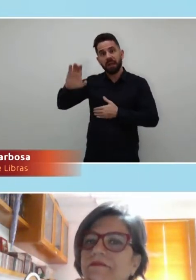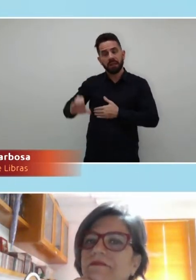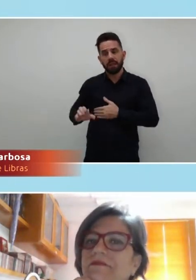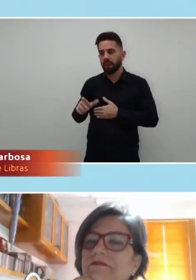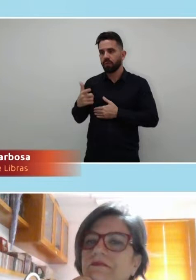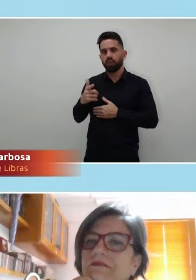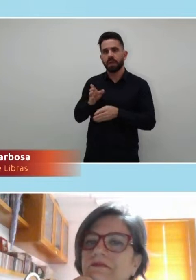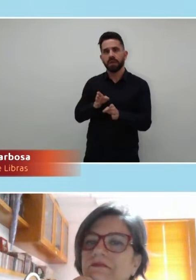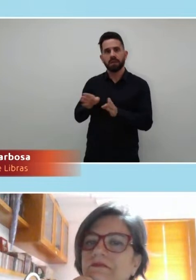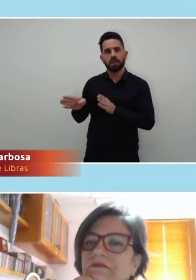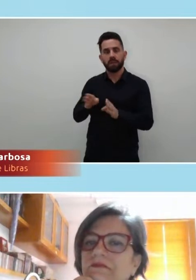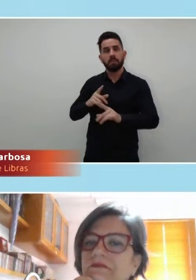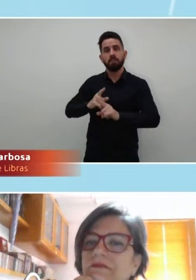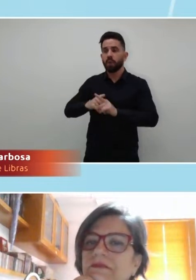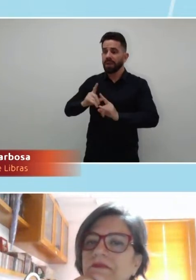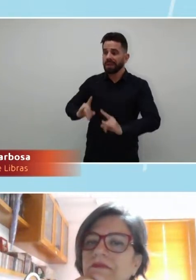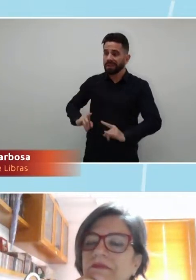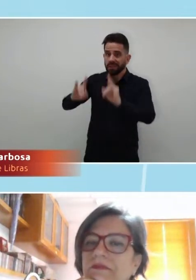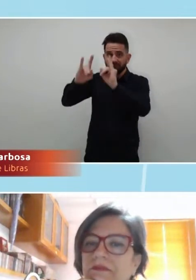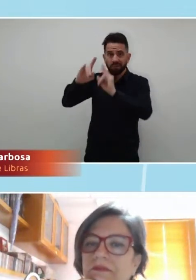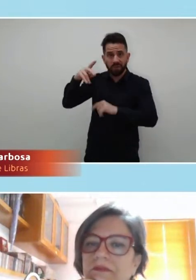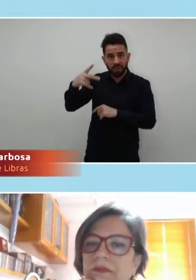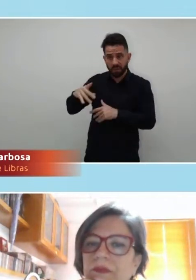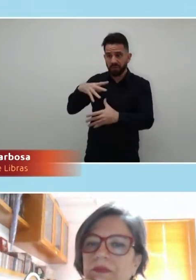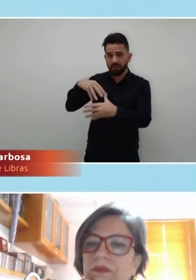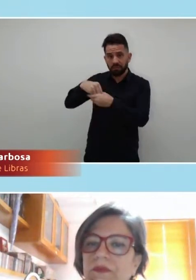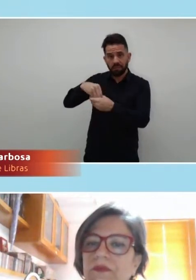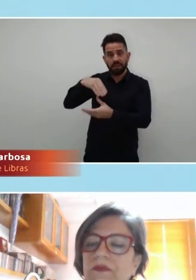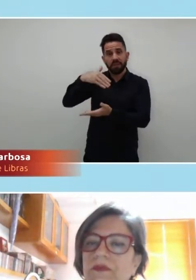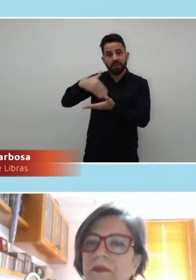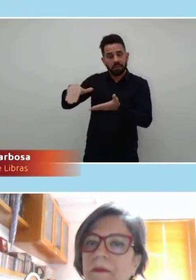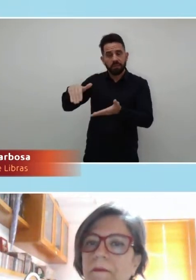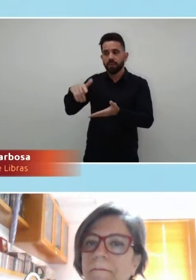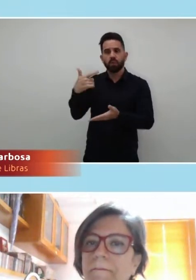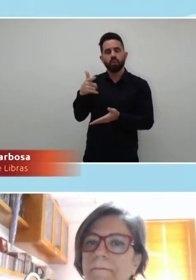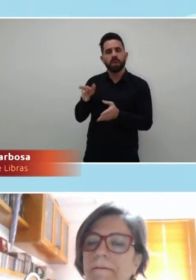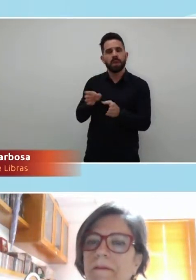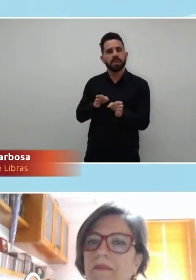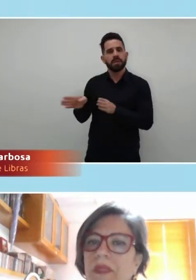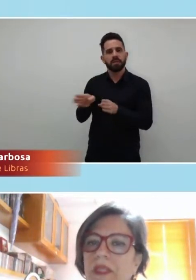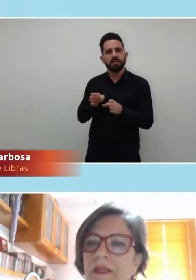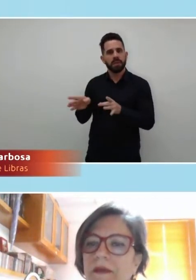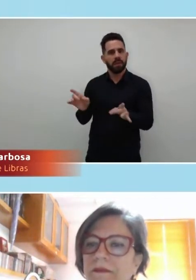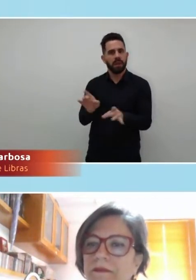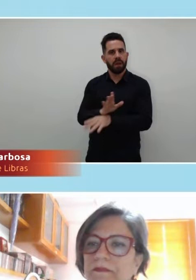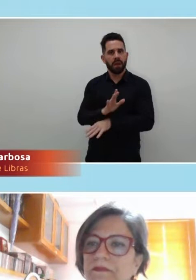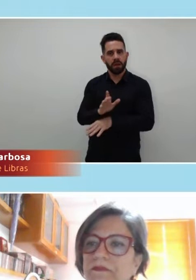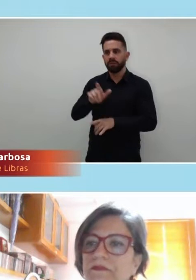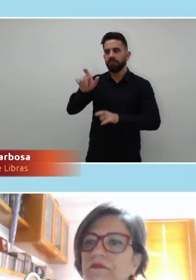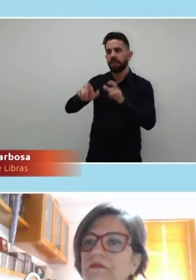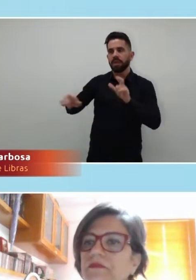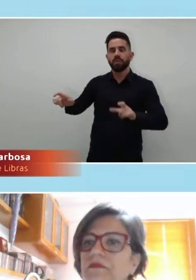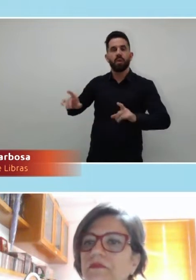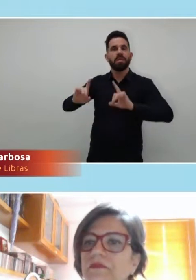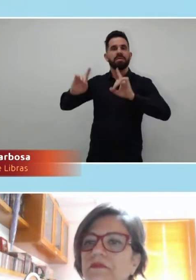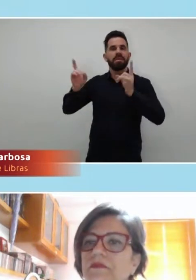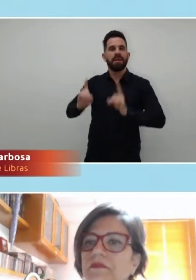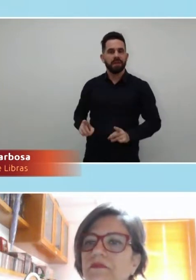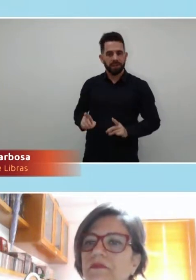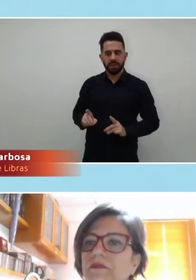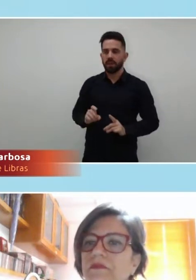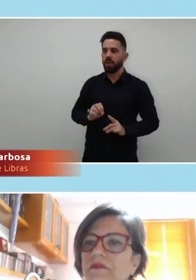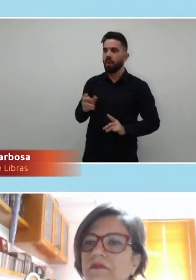os edifícios desse órgão não possuem condições plenas de acessibilidade para as pessoas com deficiência ou